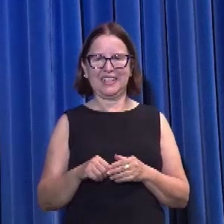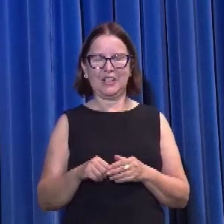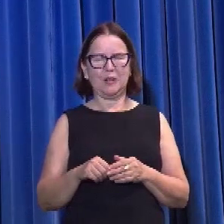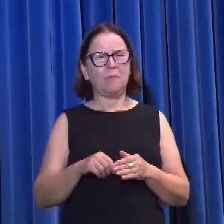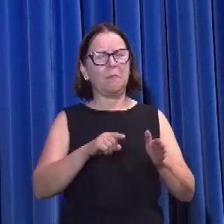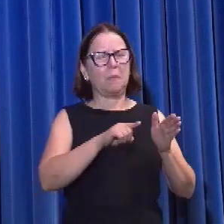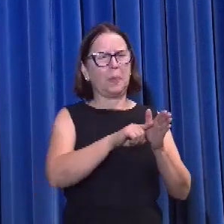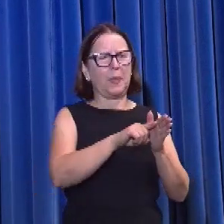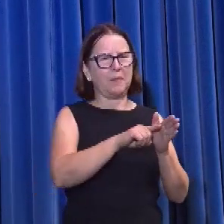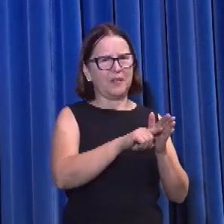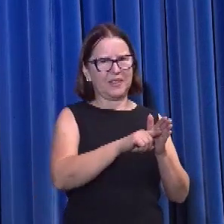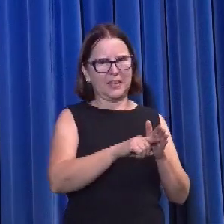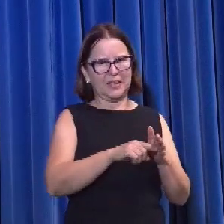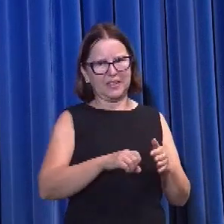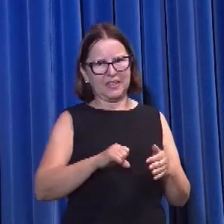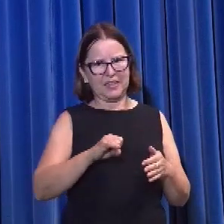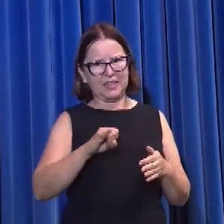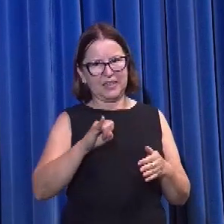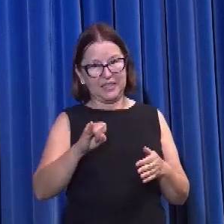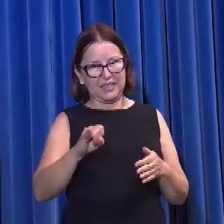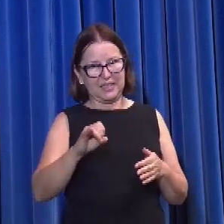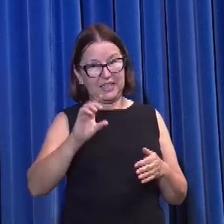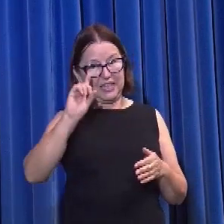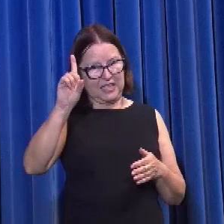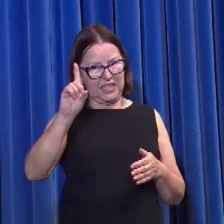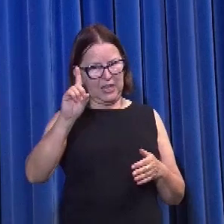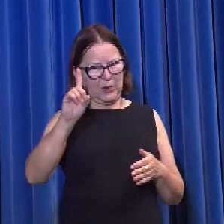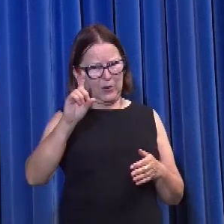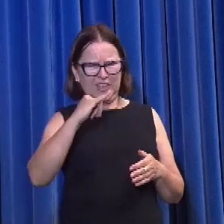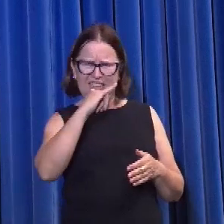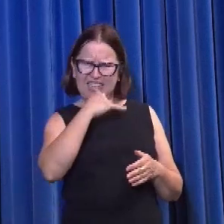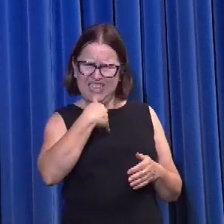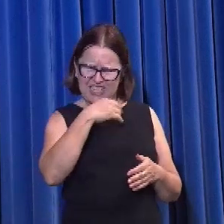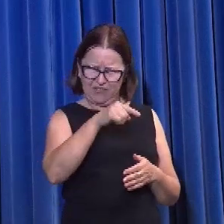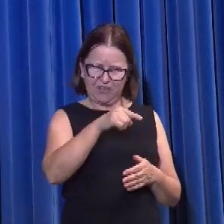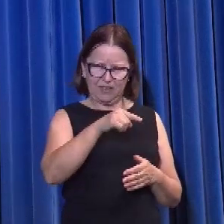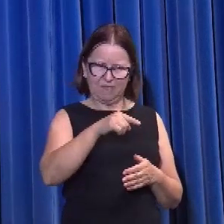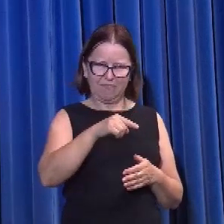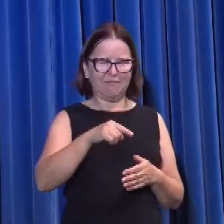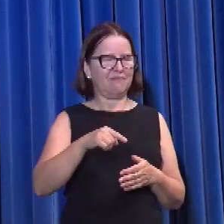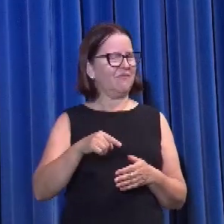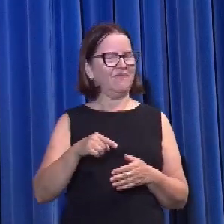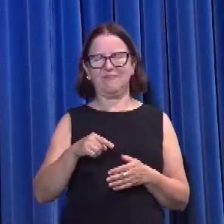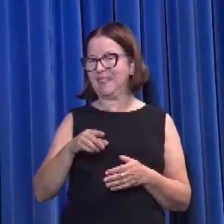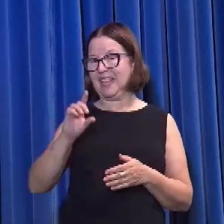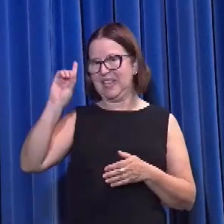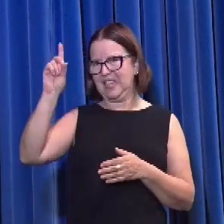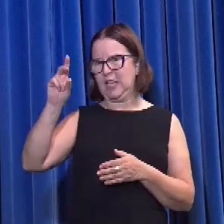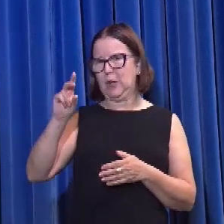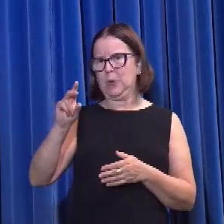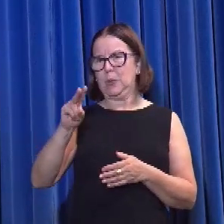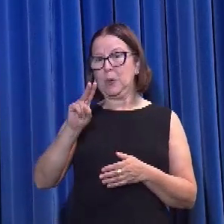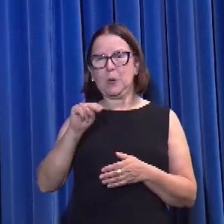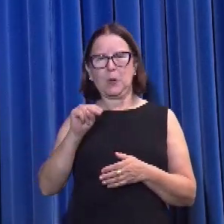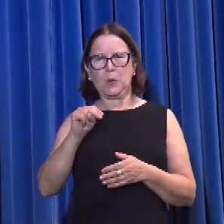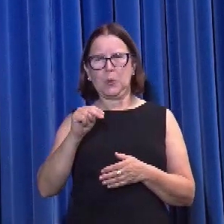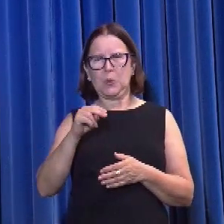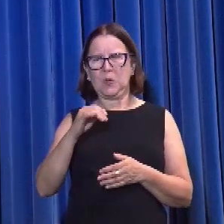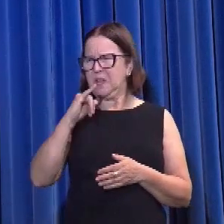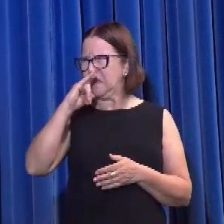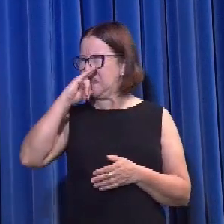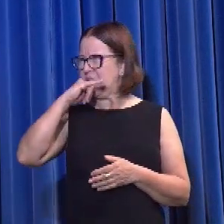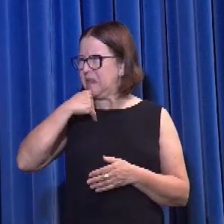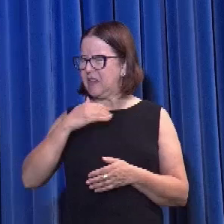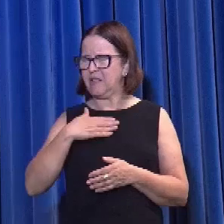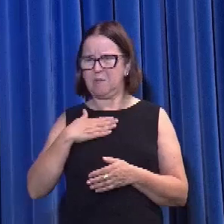se Deus não estava decepcionado com ele, ele disse, Deus nunca está decepcionado comigo, porque Ele nunca teve expectativa a